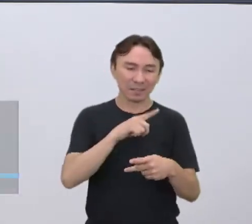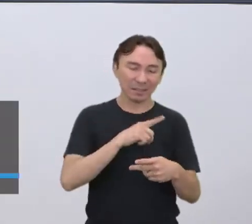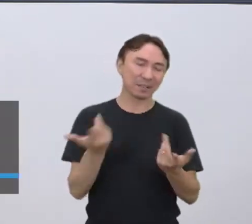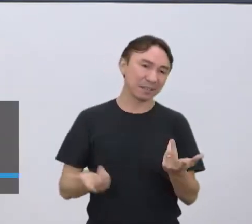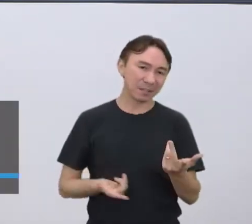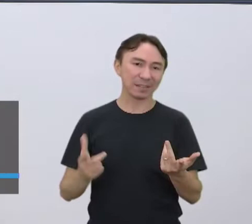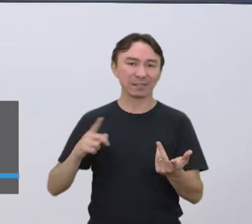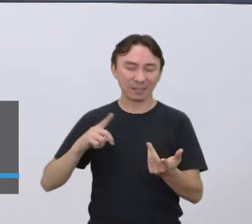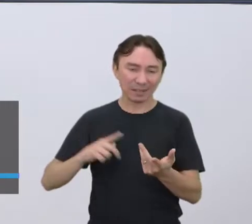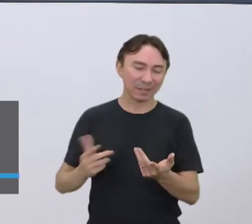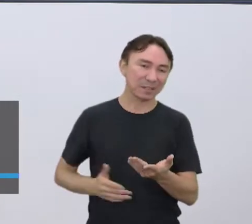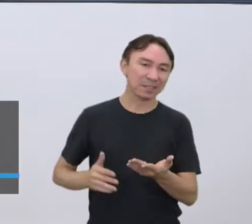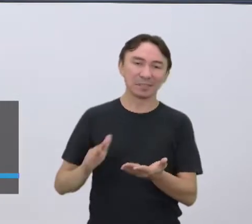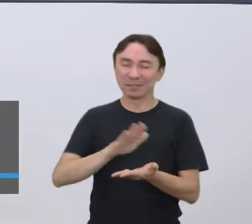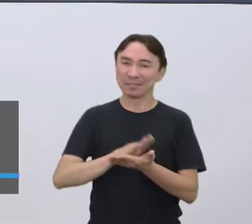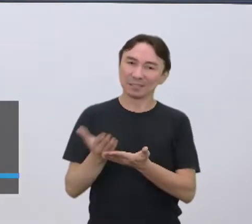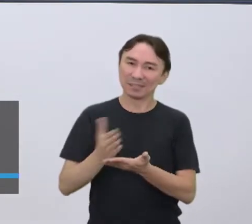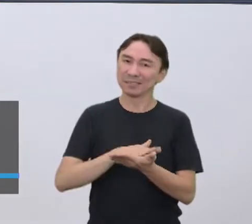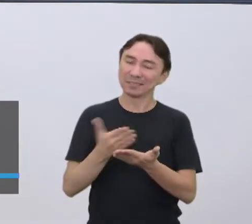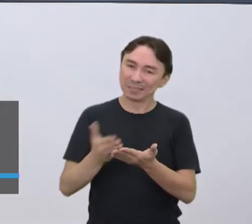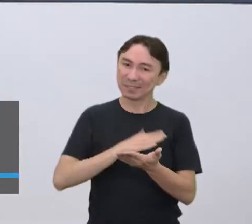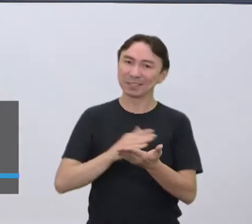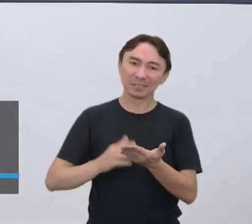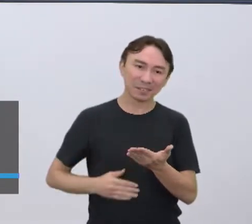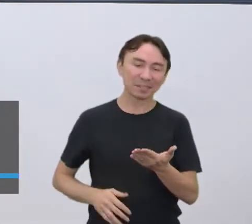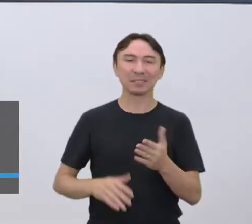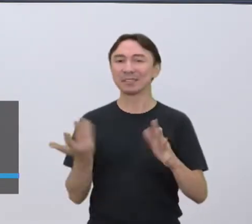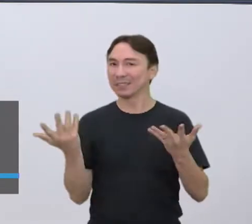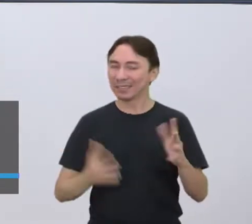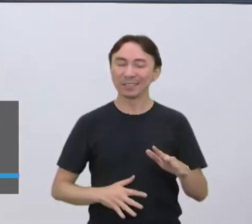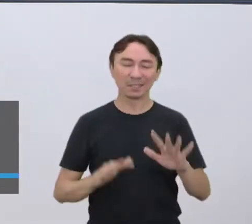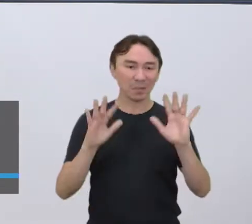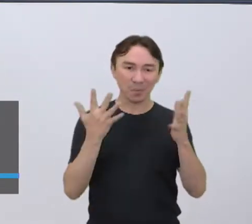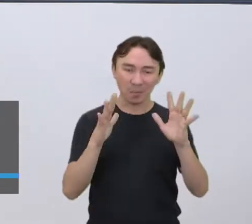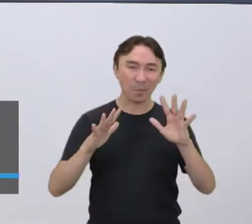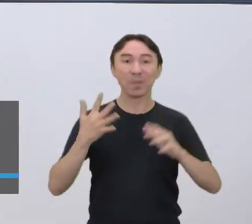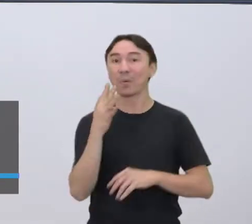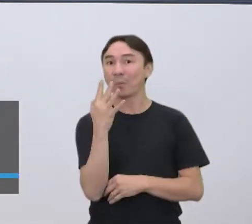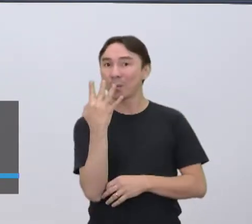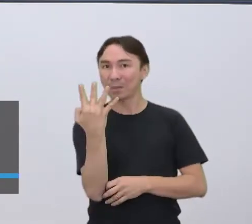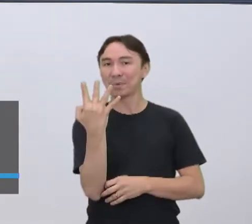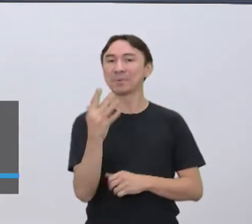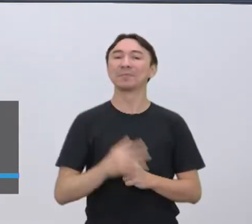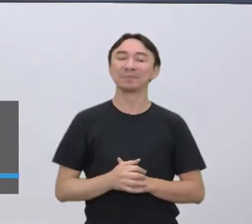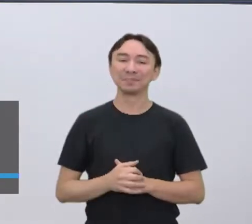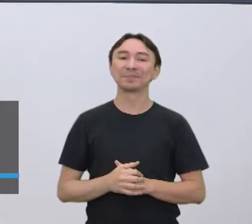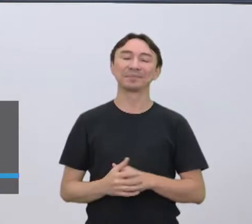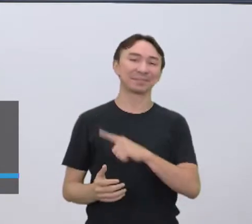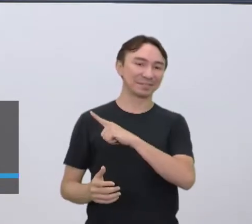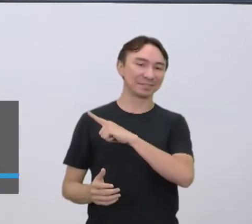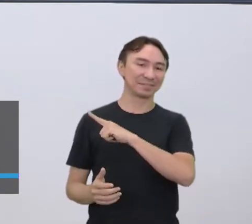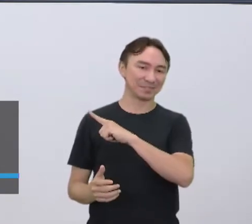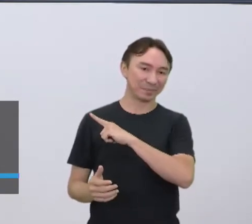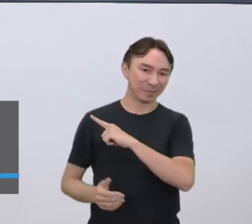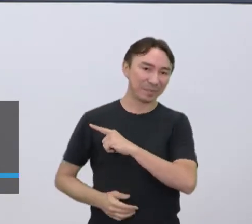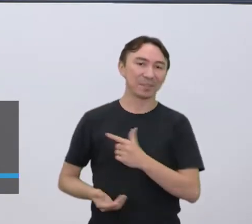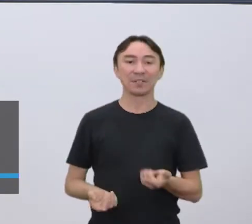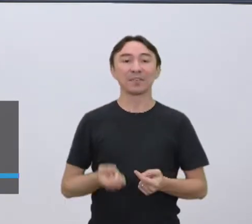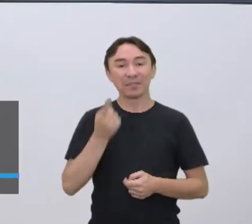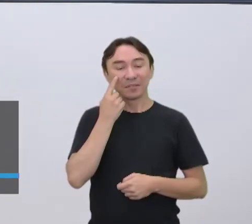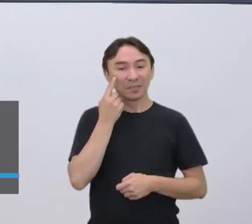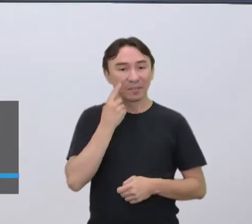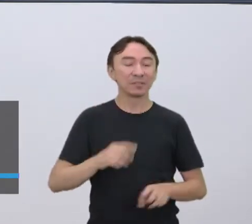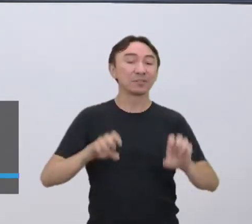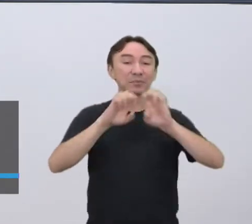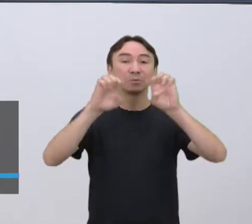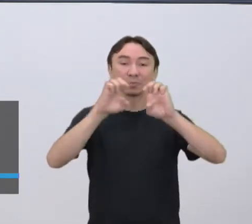os pianistas, Sim, Tem mãos suas tem mãos aula. minhas aqui no meio. É isso aí, tá bom? Vamos colocar a estrutura, o título da nossa aula para